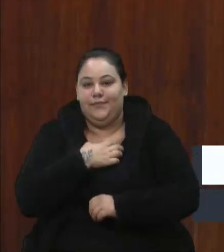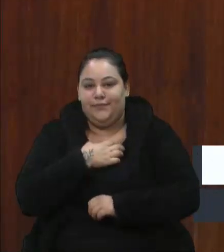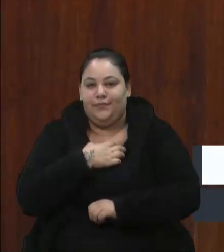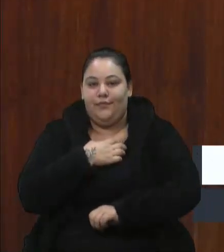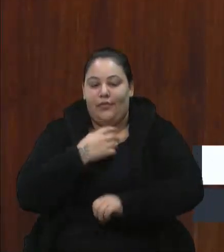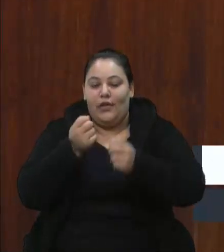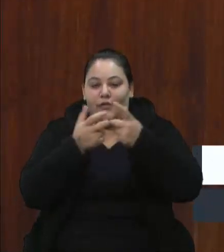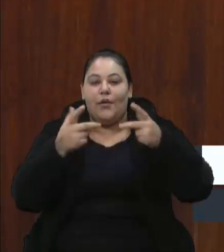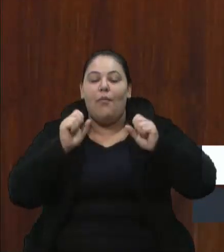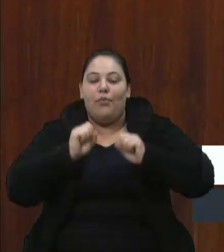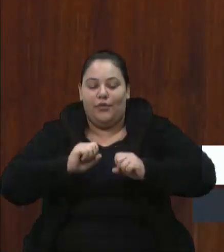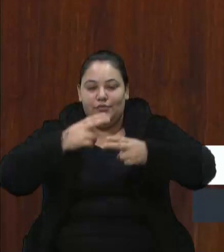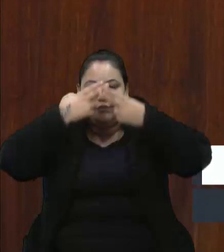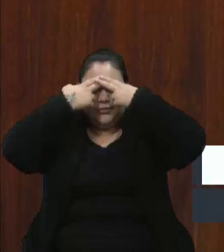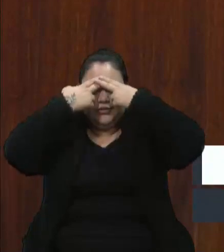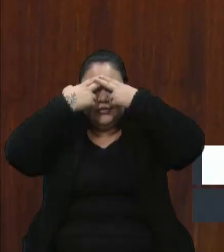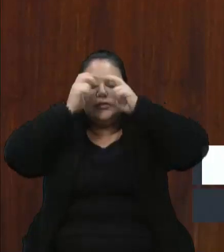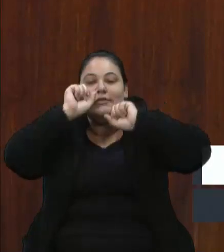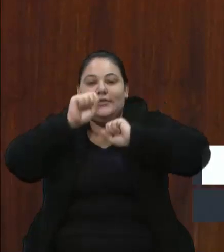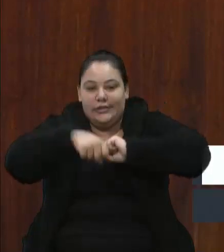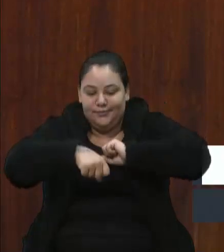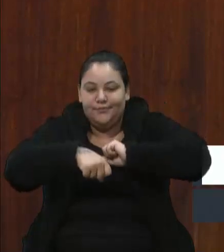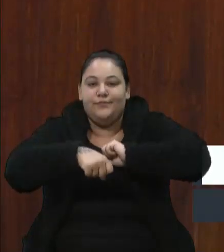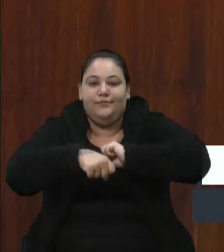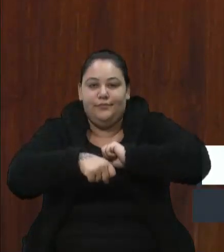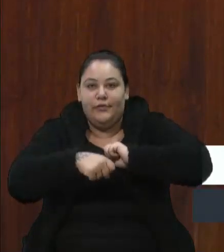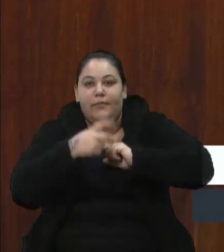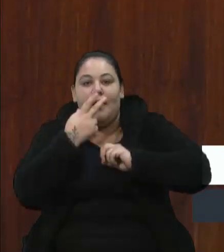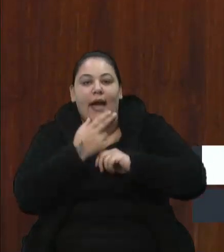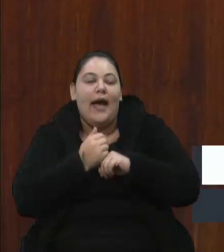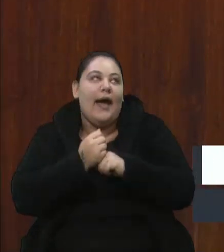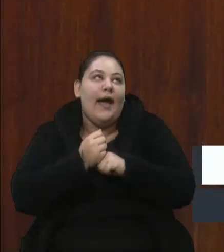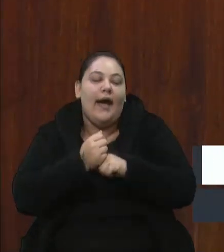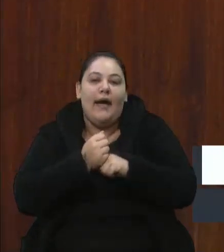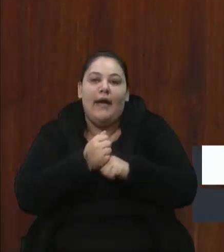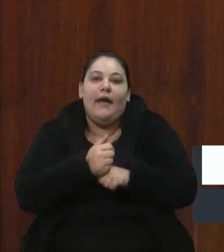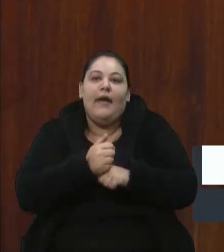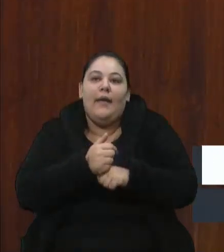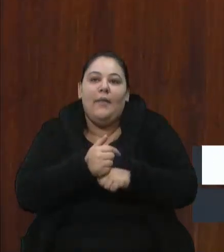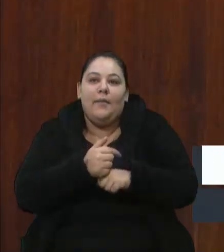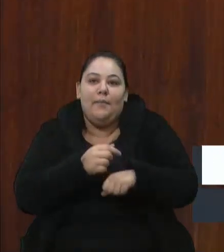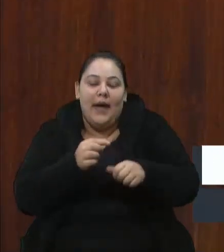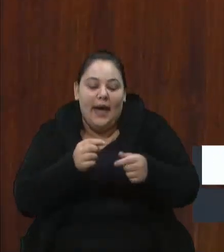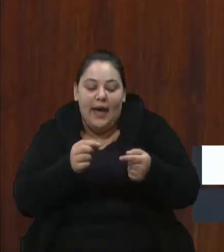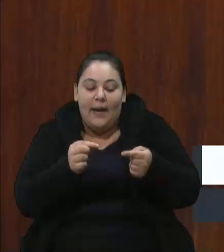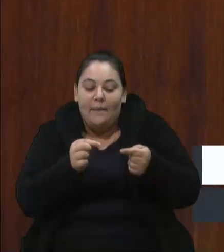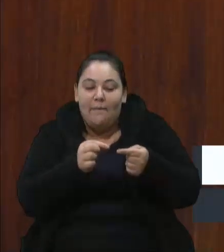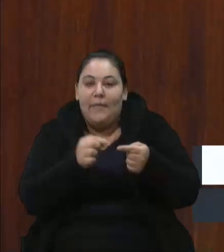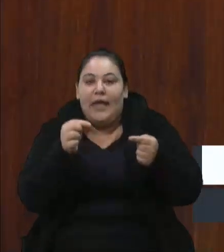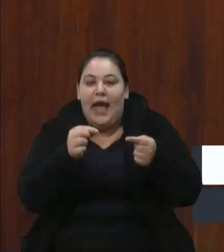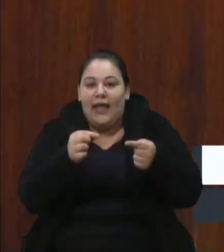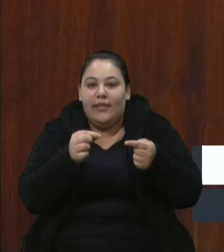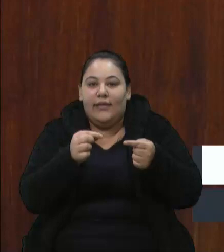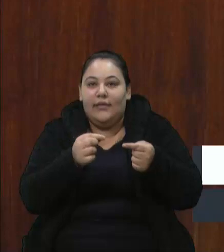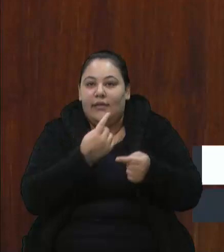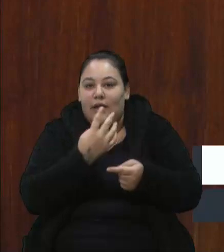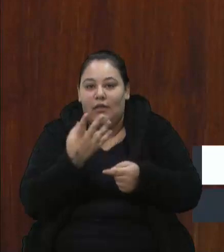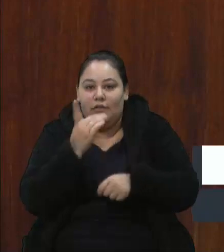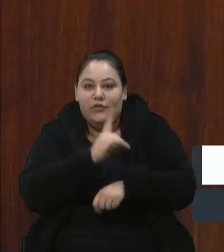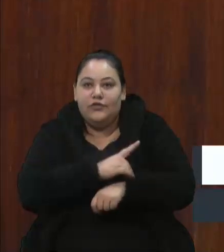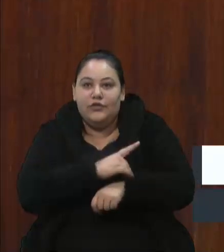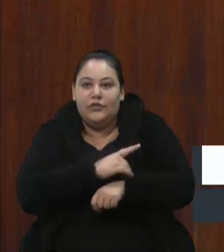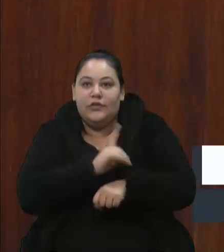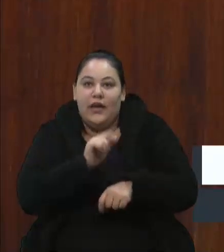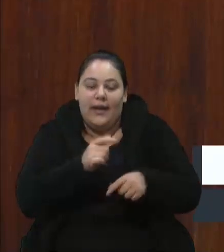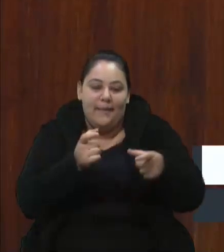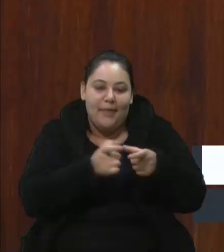ser traumática, então parece, uma picada, 14 dias sem picada, é uma coisa menor perto de tantas